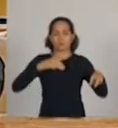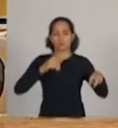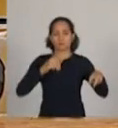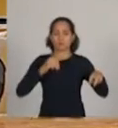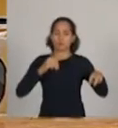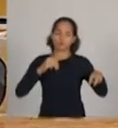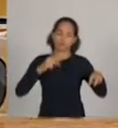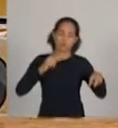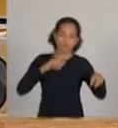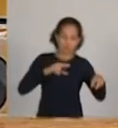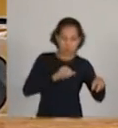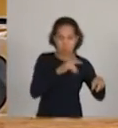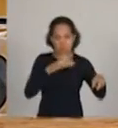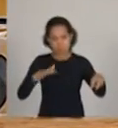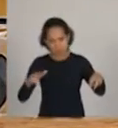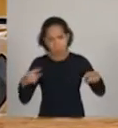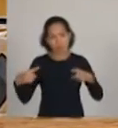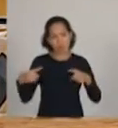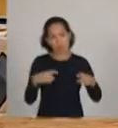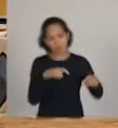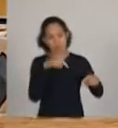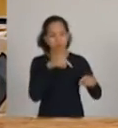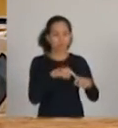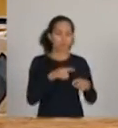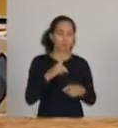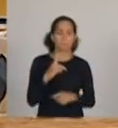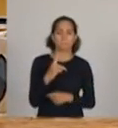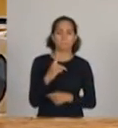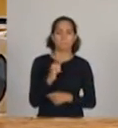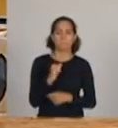Luiz de Paula Santos.